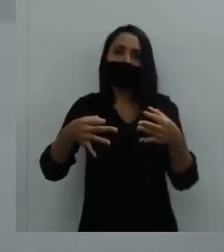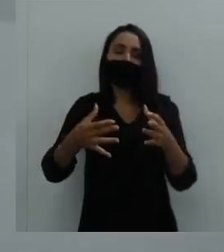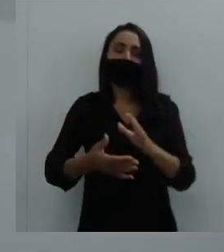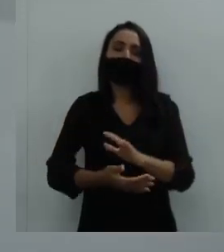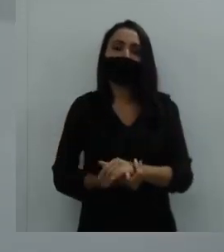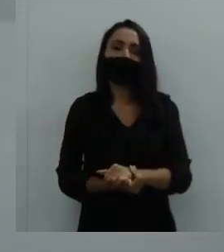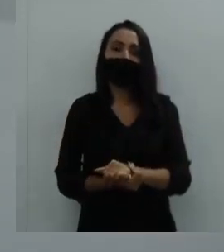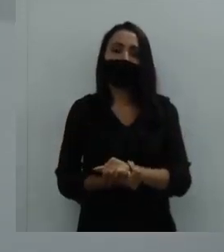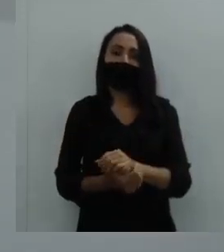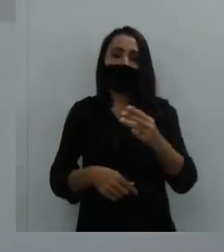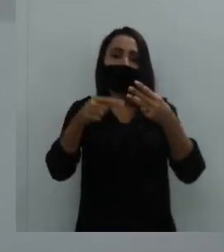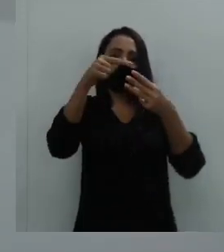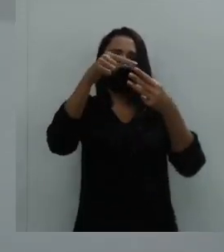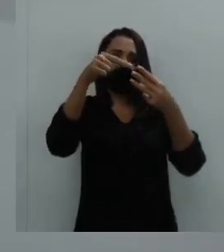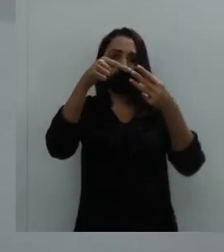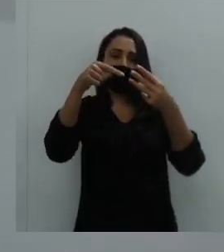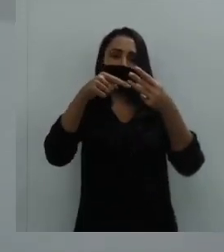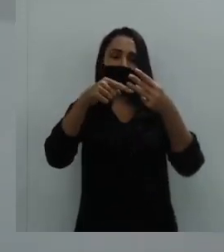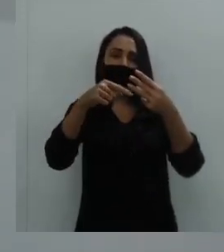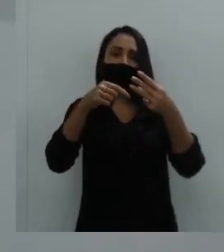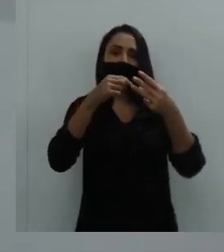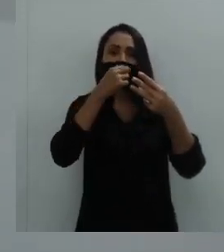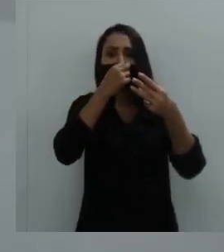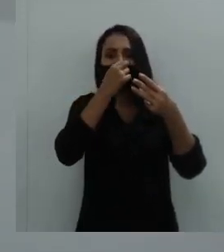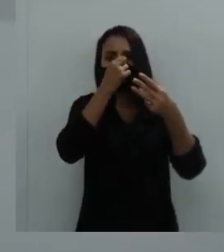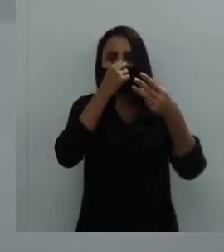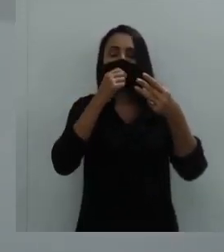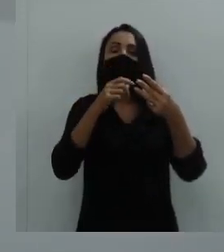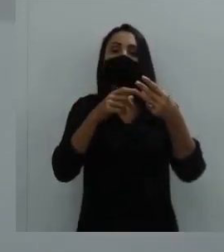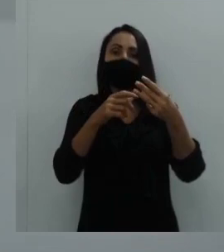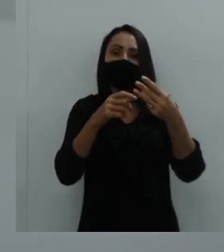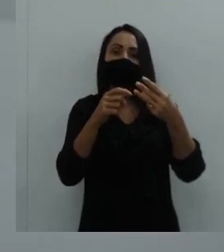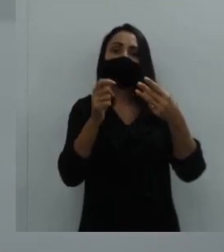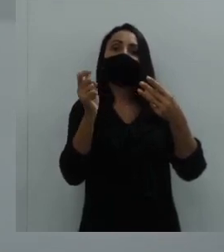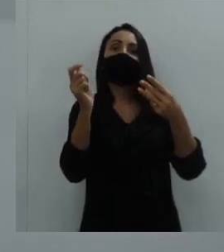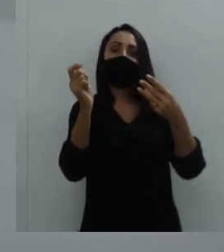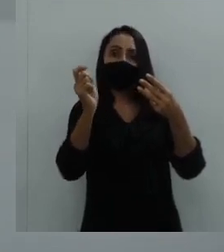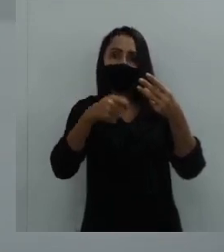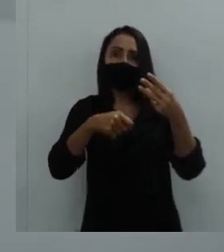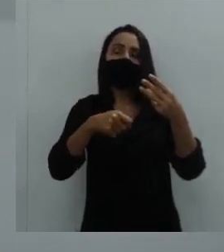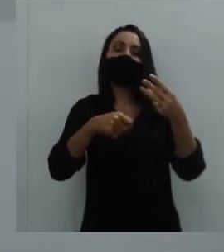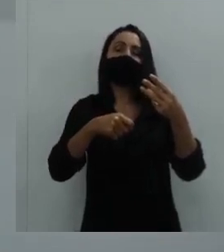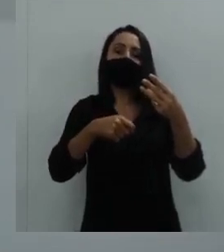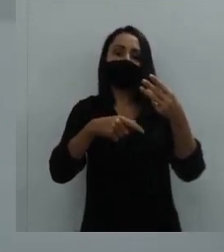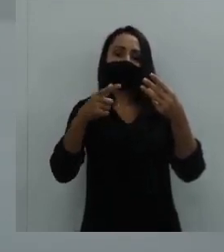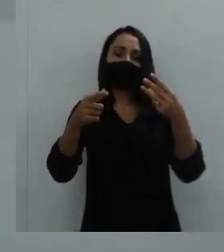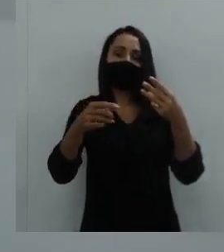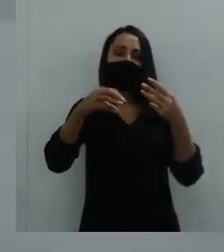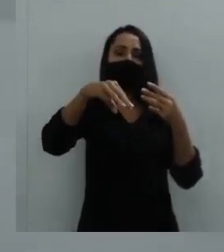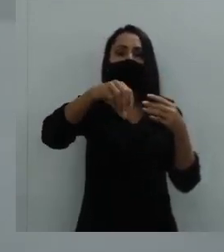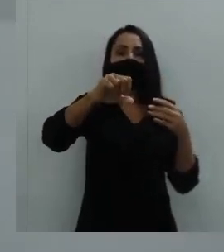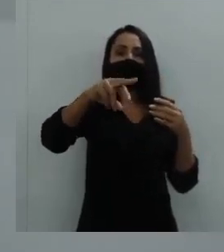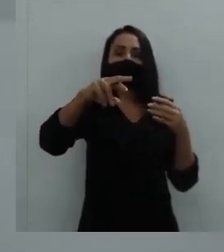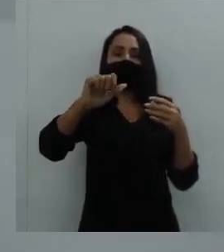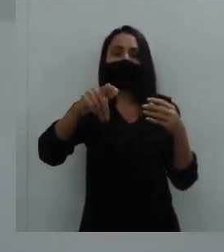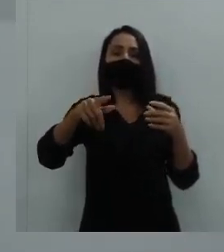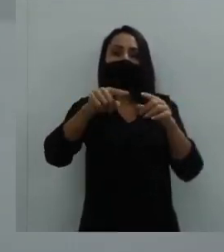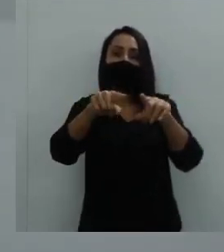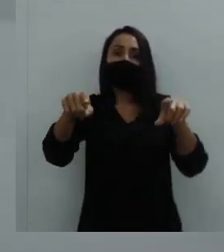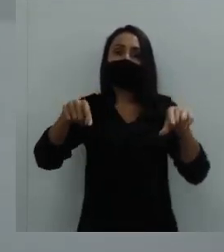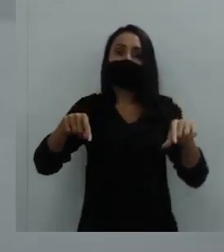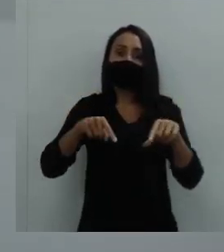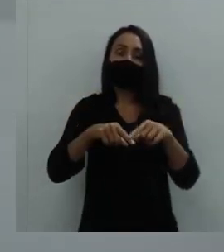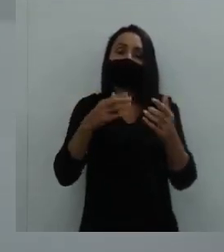salientar, fábula, apólogo, parábola, possuem um objetivo moral. Que tal, em sala de aula,